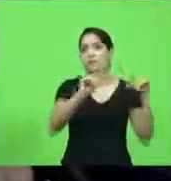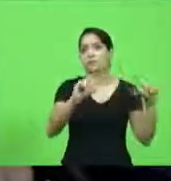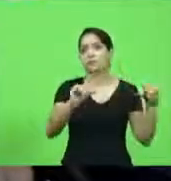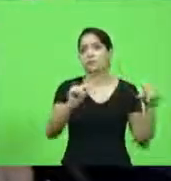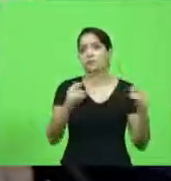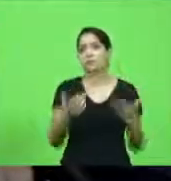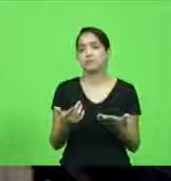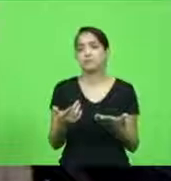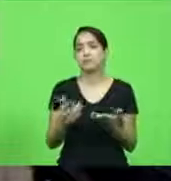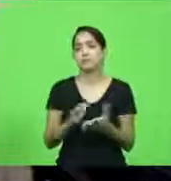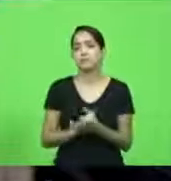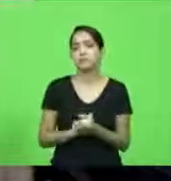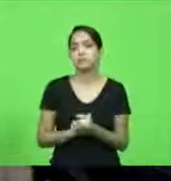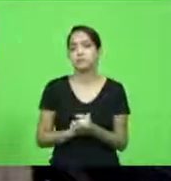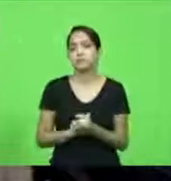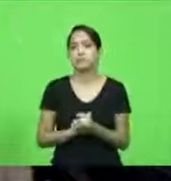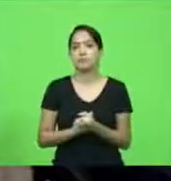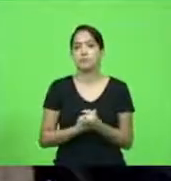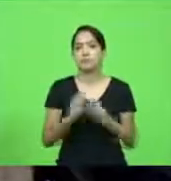eles vivem acima do Brasil,